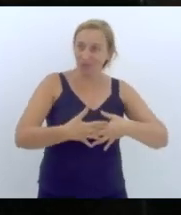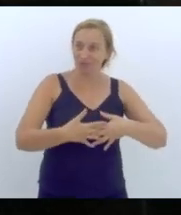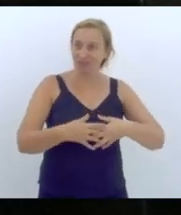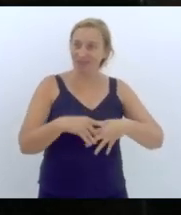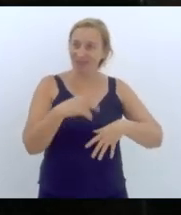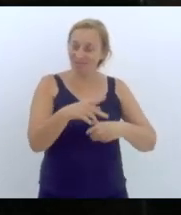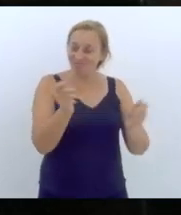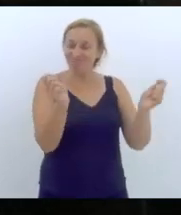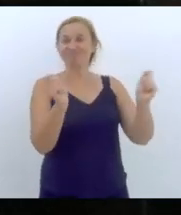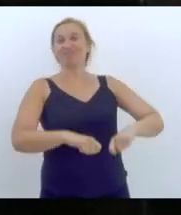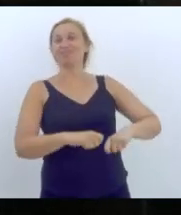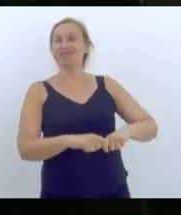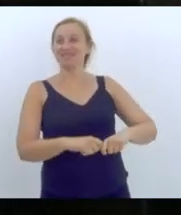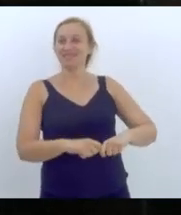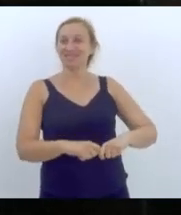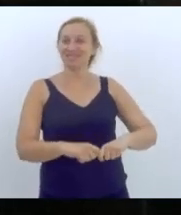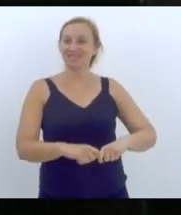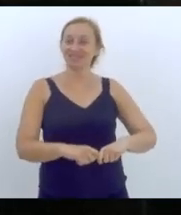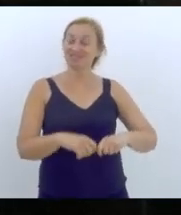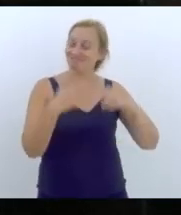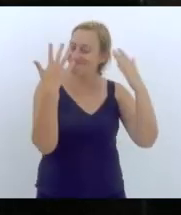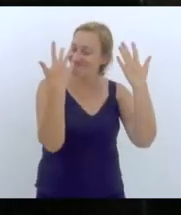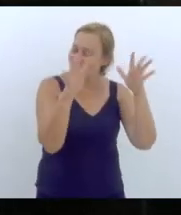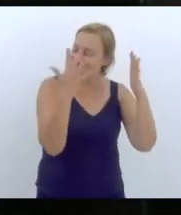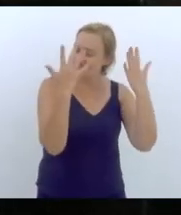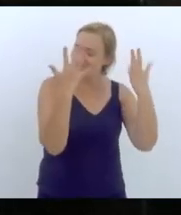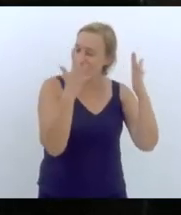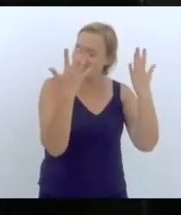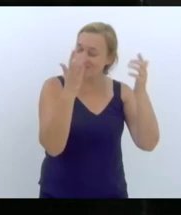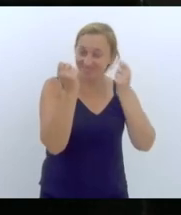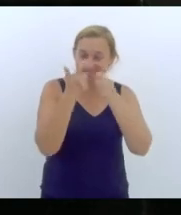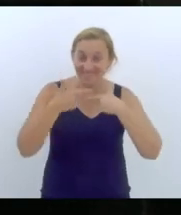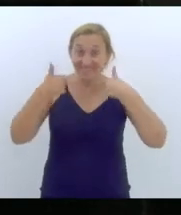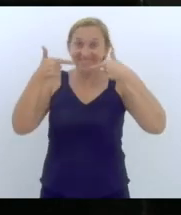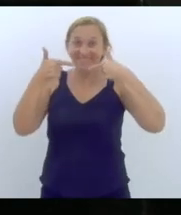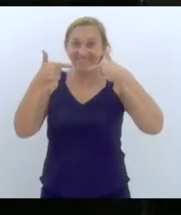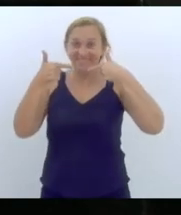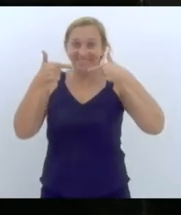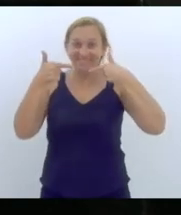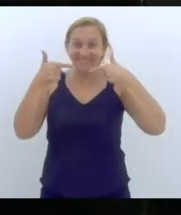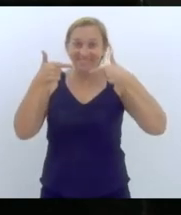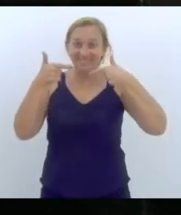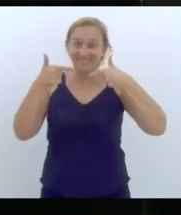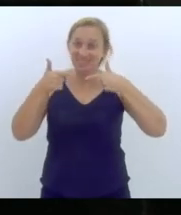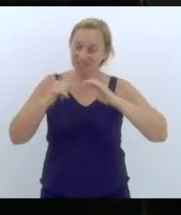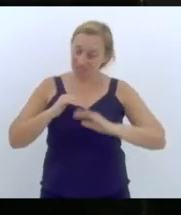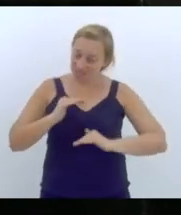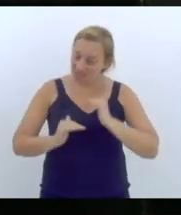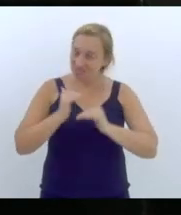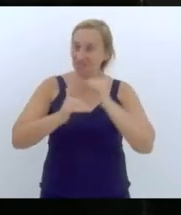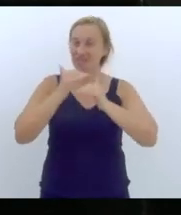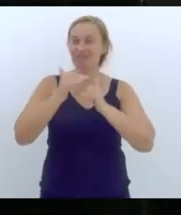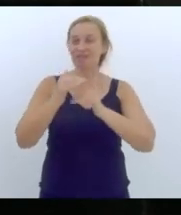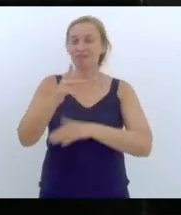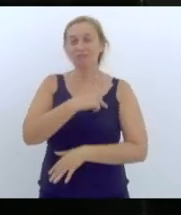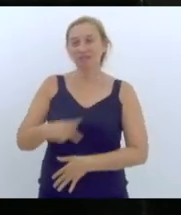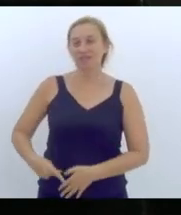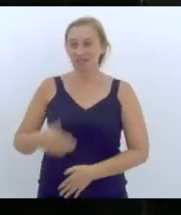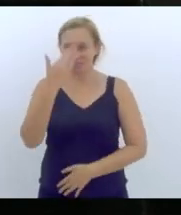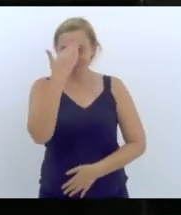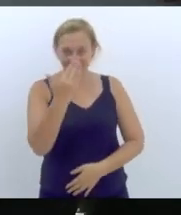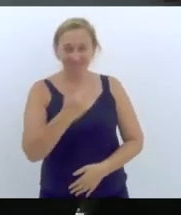sua capacidade de celebrar, de sorrir e de progredir. Presidente, muito